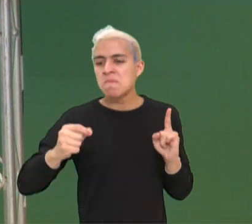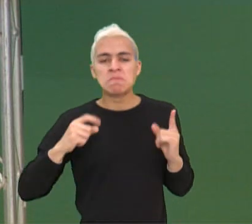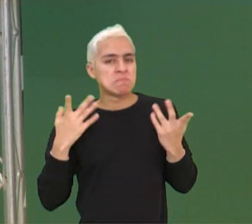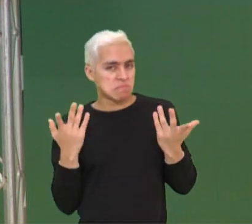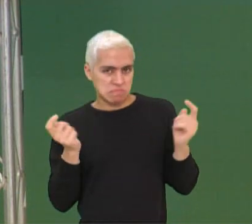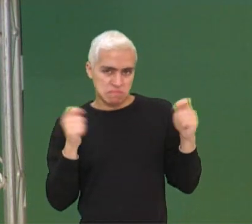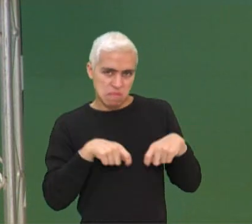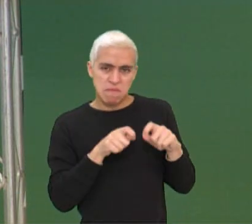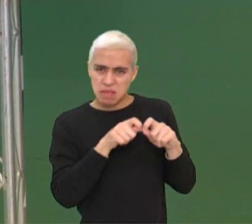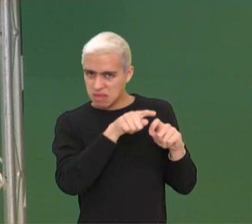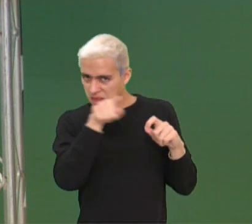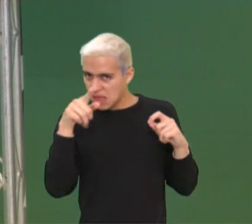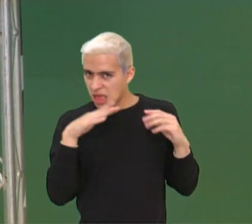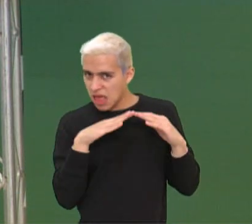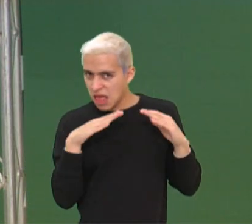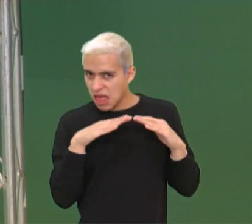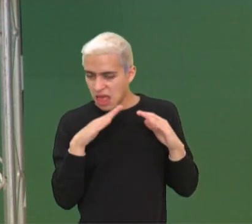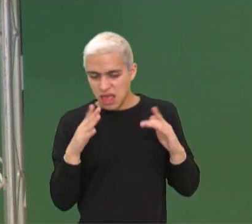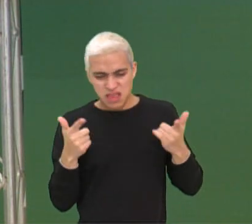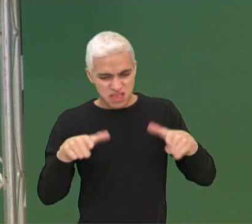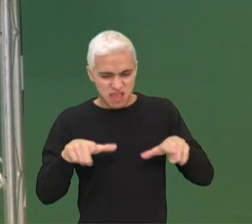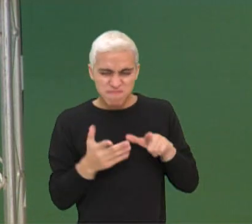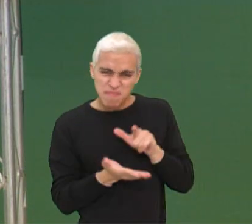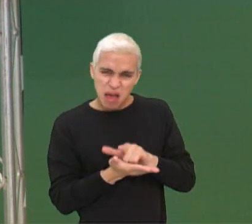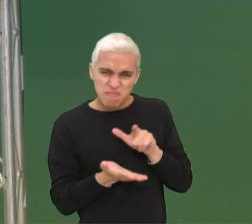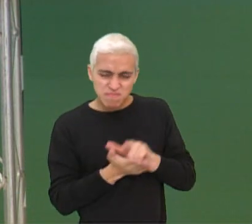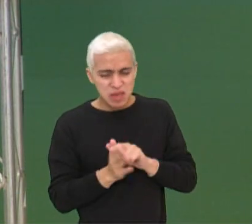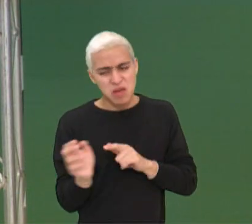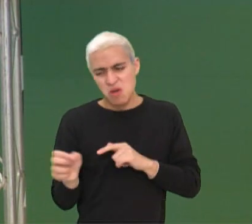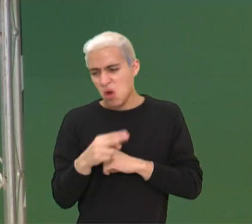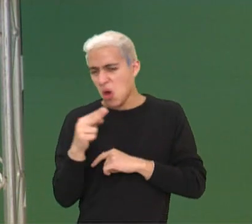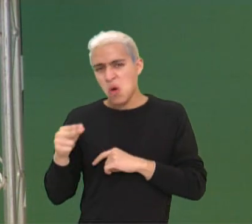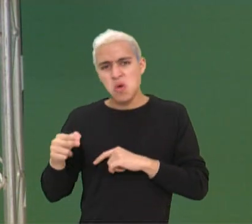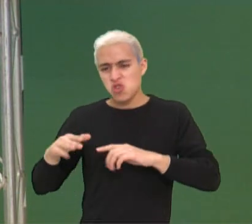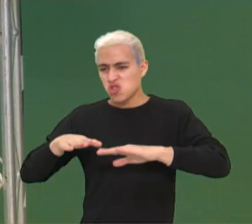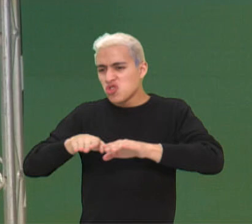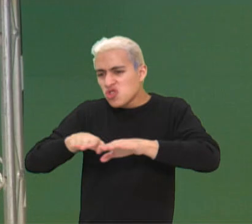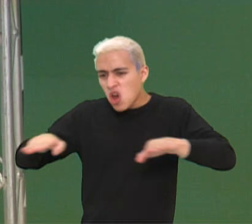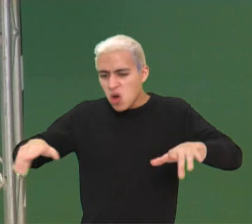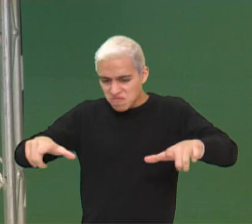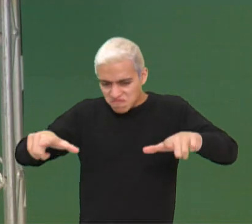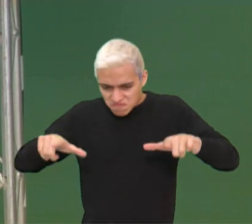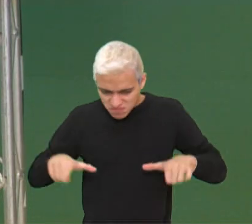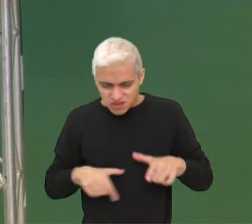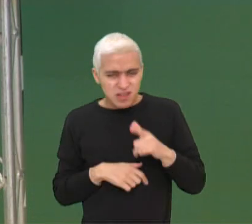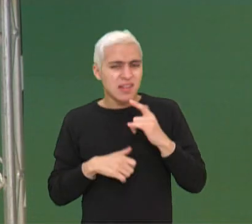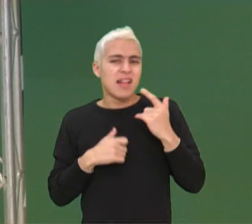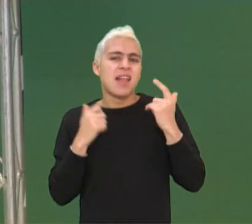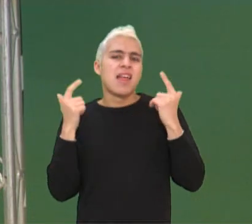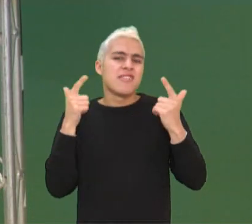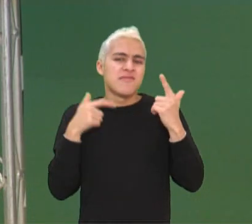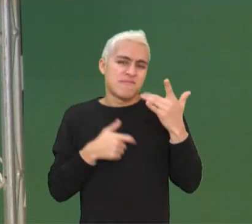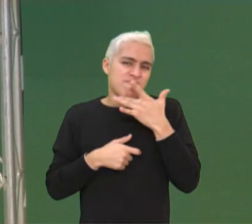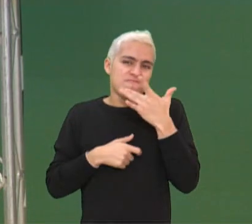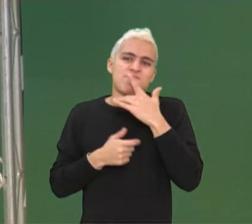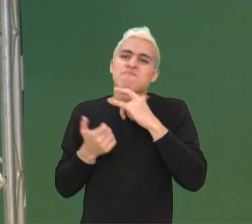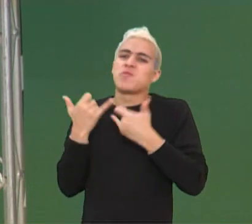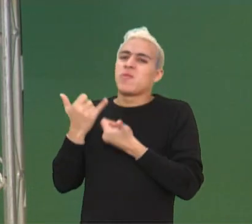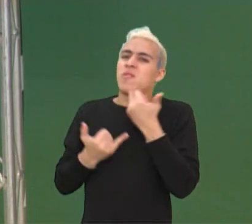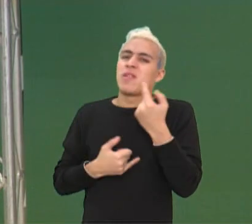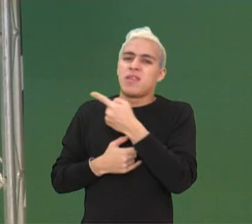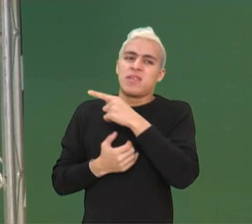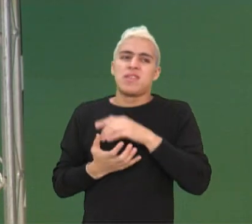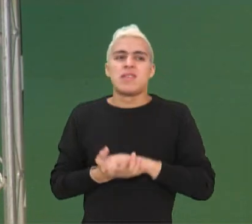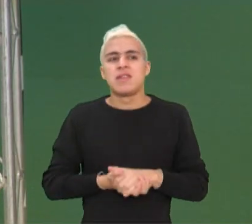fazer em casa, aí numa folha, no chão, e é divertido, bem gostoso de jogar esse joguinho,